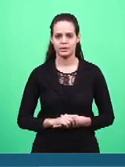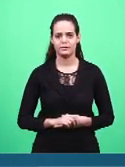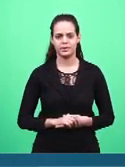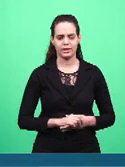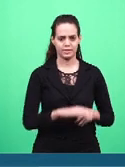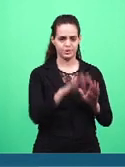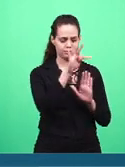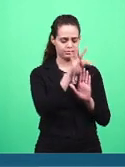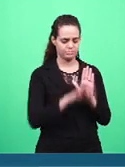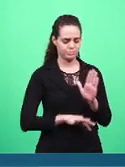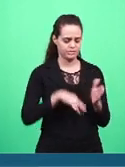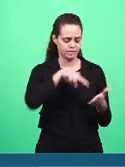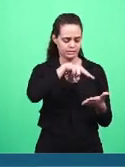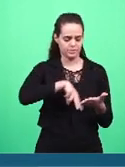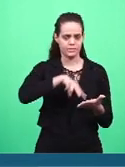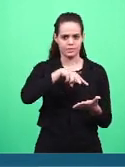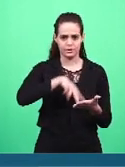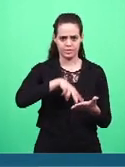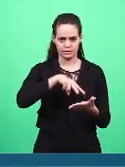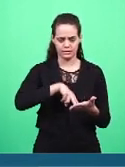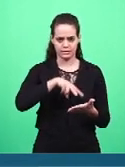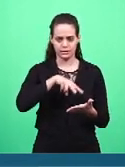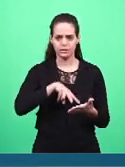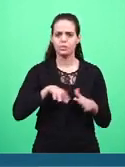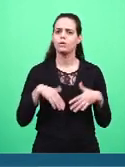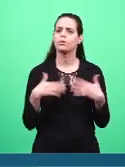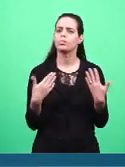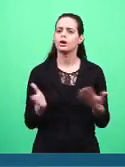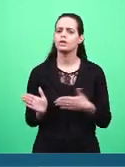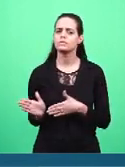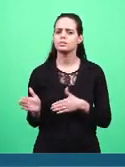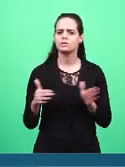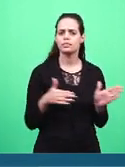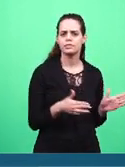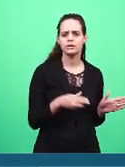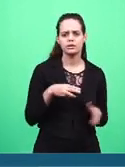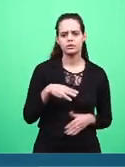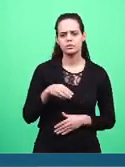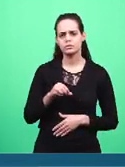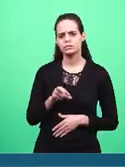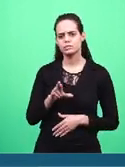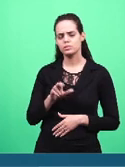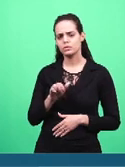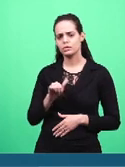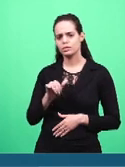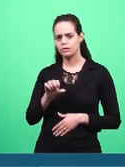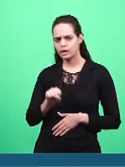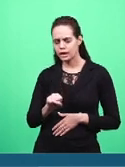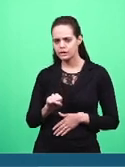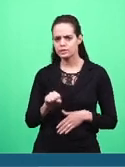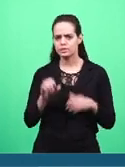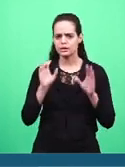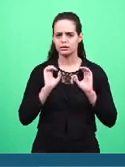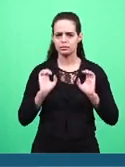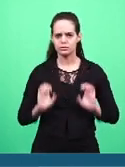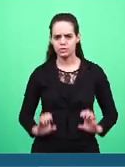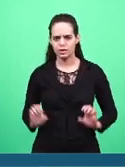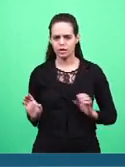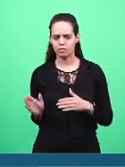com eles e os amaldiçoei, e espanquei alguns deles, e lhes arranquei